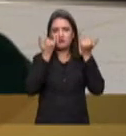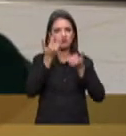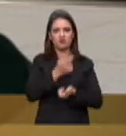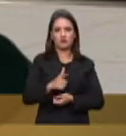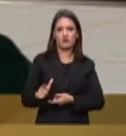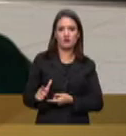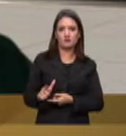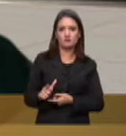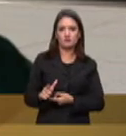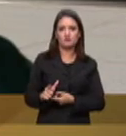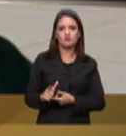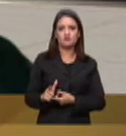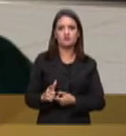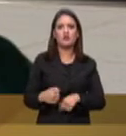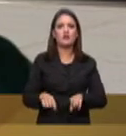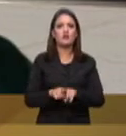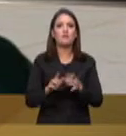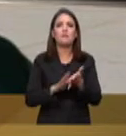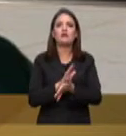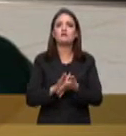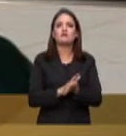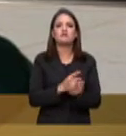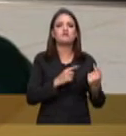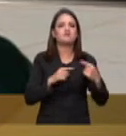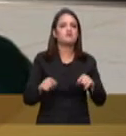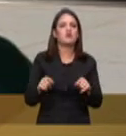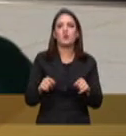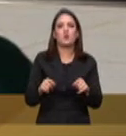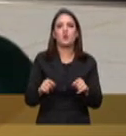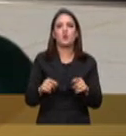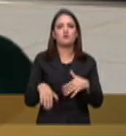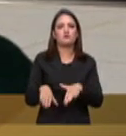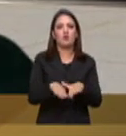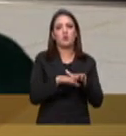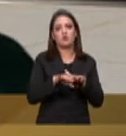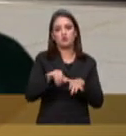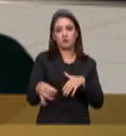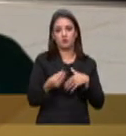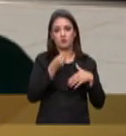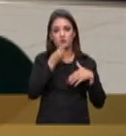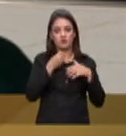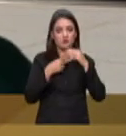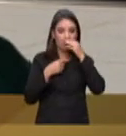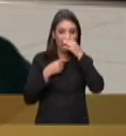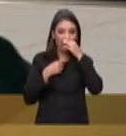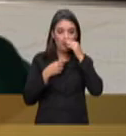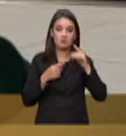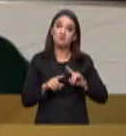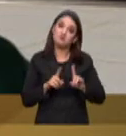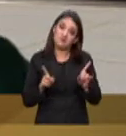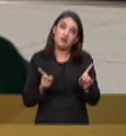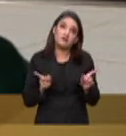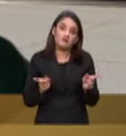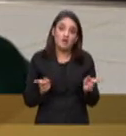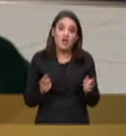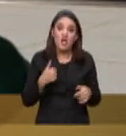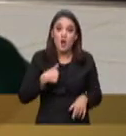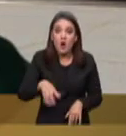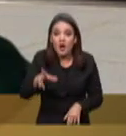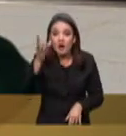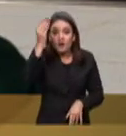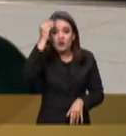e nem mesmo da igualdade de chances entre os candidatos. Ao revés, pelo contrário, entendo que